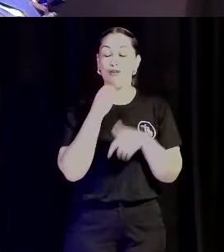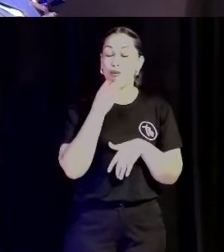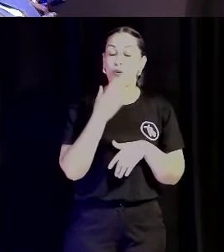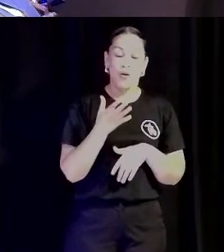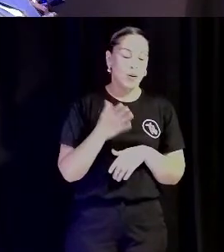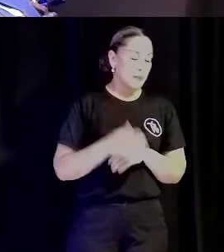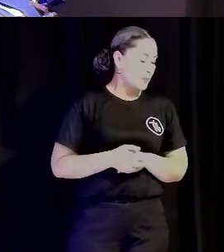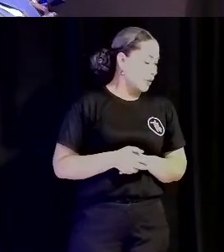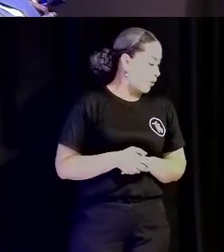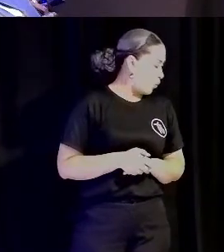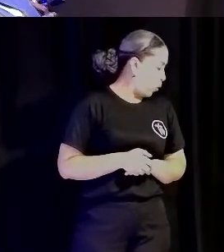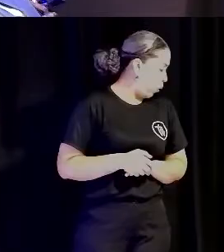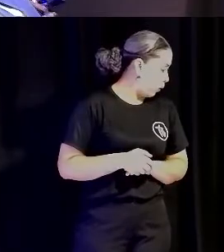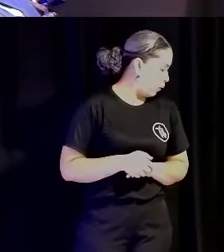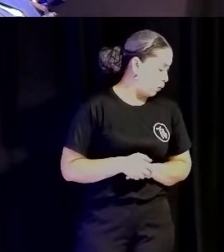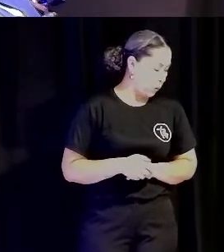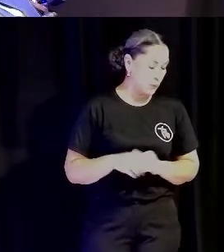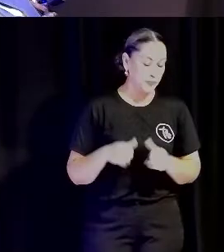muito divertido.